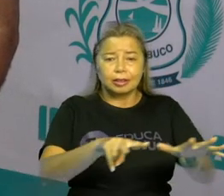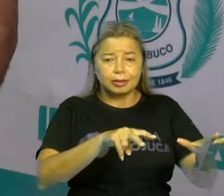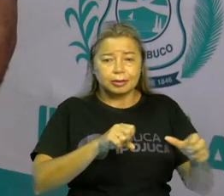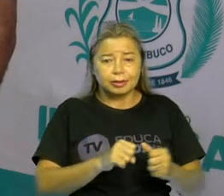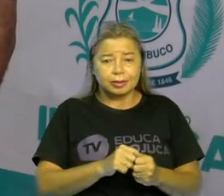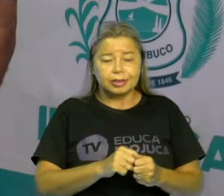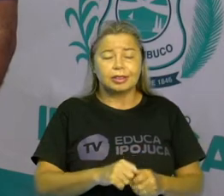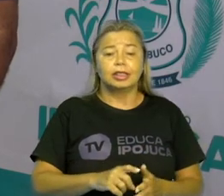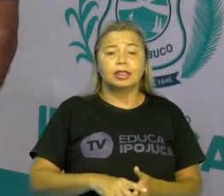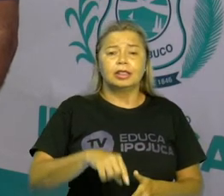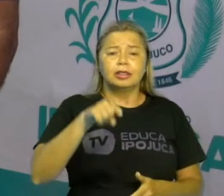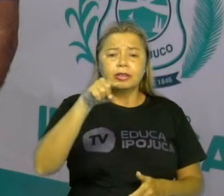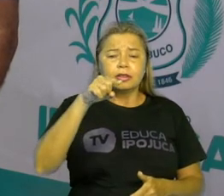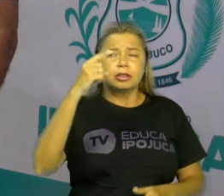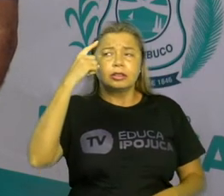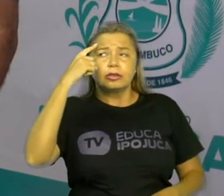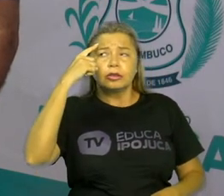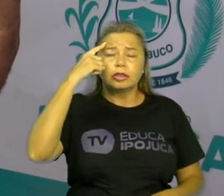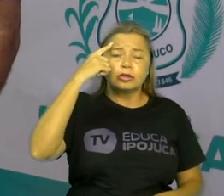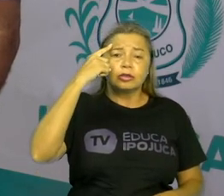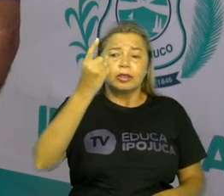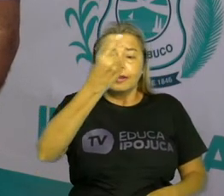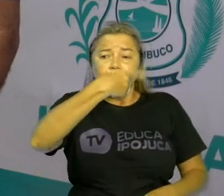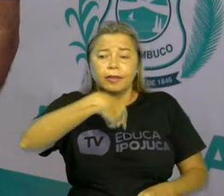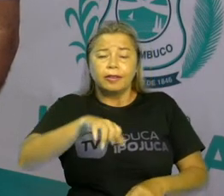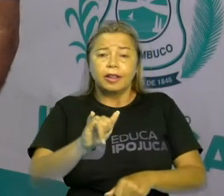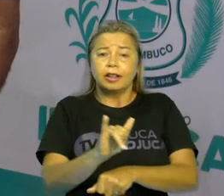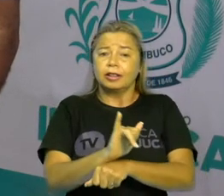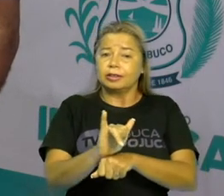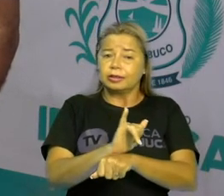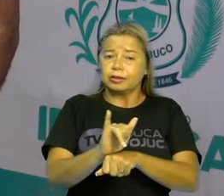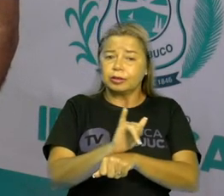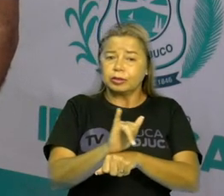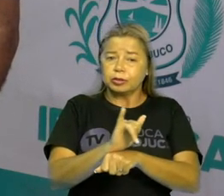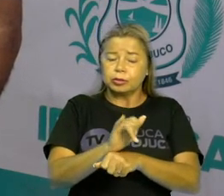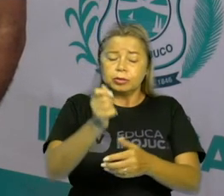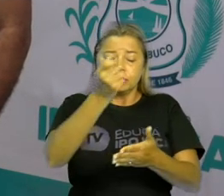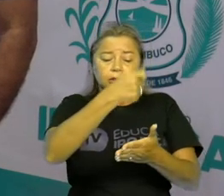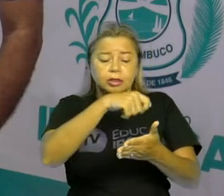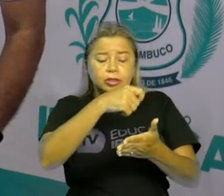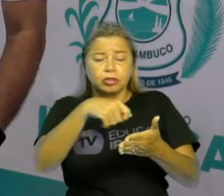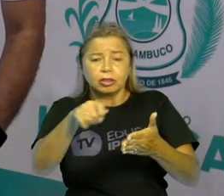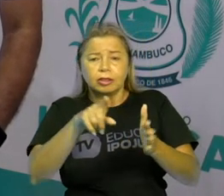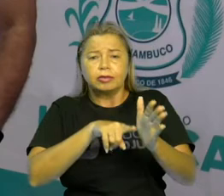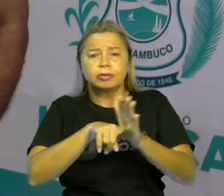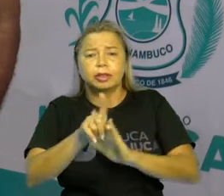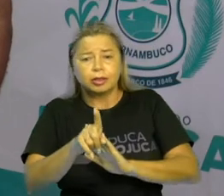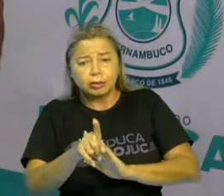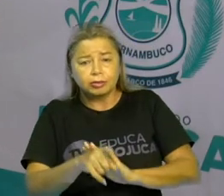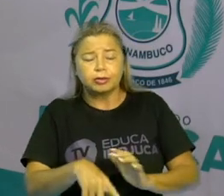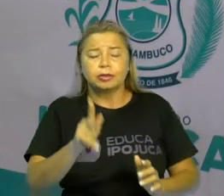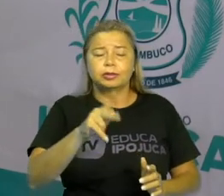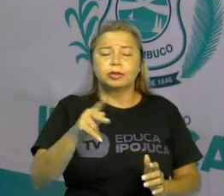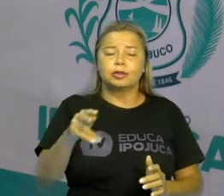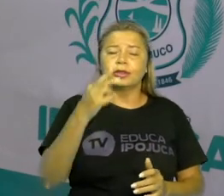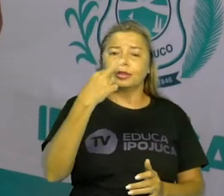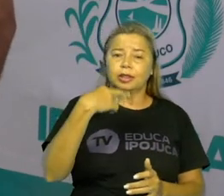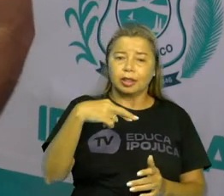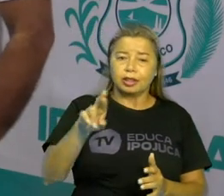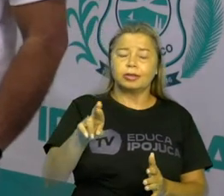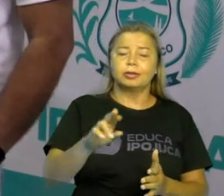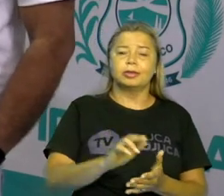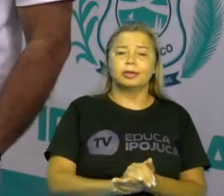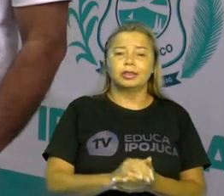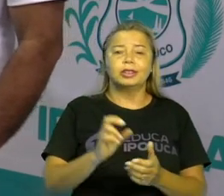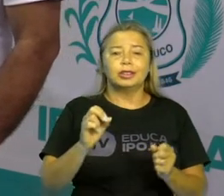dúvida, corre lá no YouTube, escreve a sua dúvida que eu vou responder o mais rápido possível,